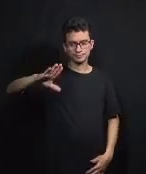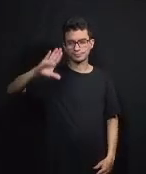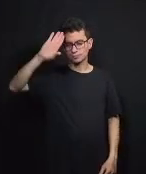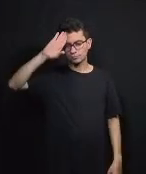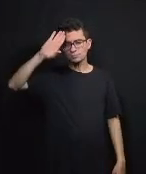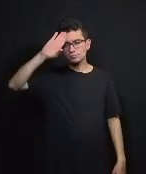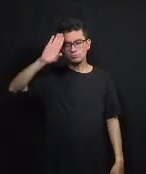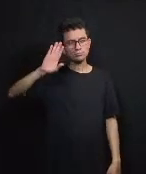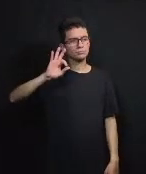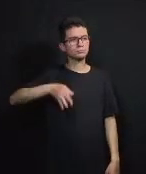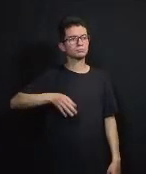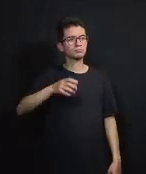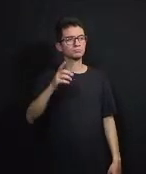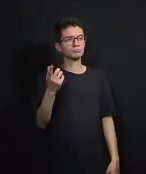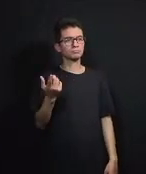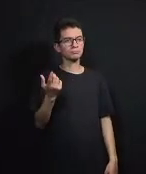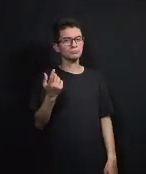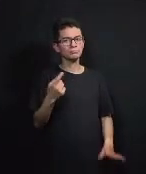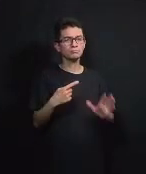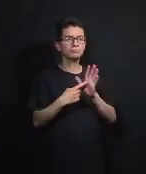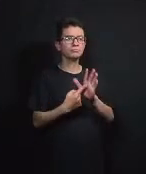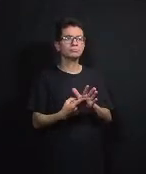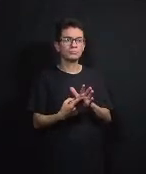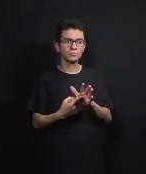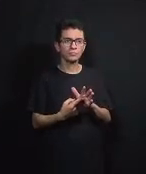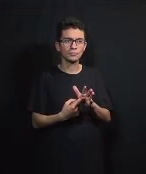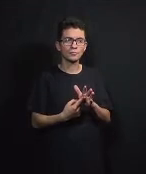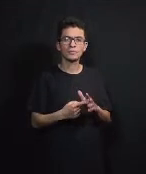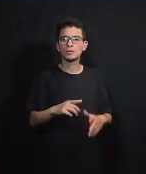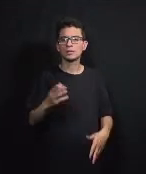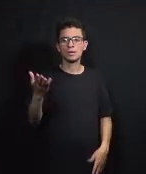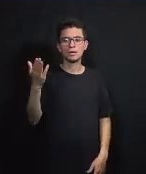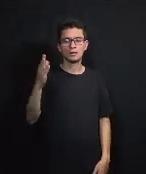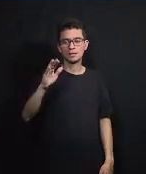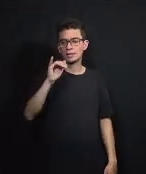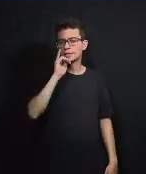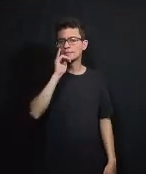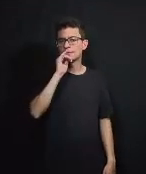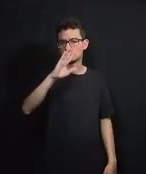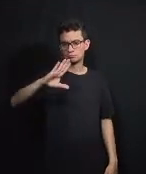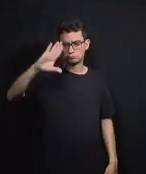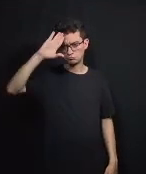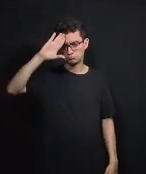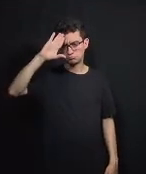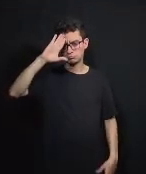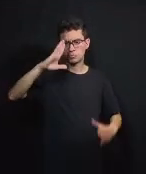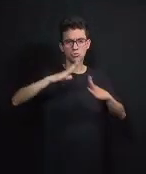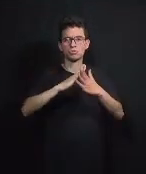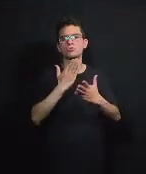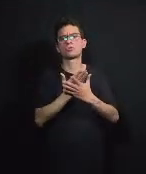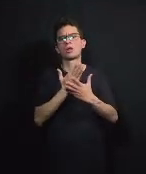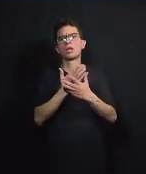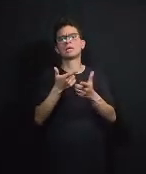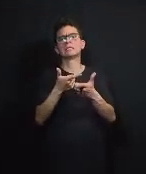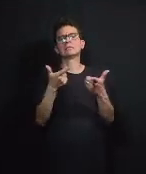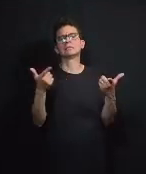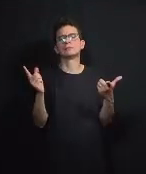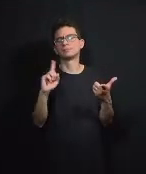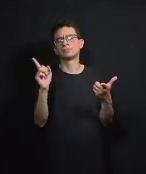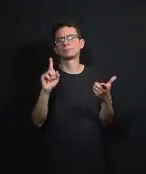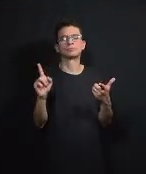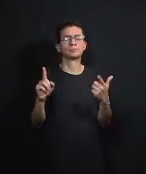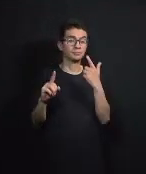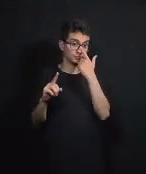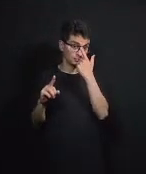militares, transmitida a gente que não, os militares que não frequentaram as grandes escolas militares, há uma noção